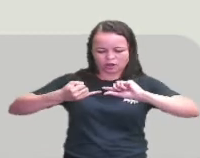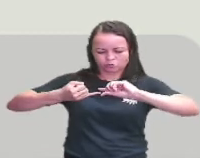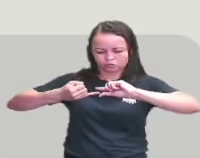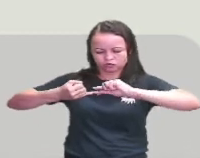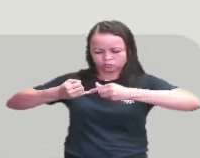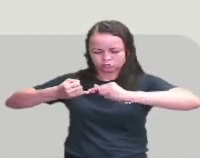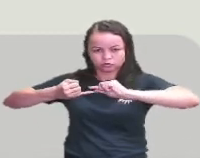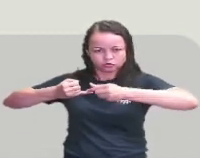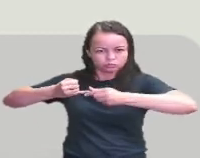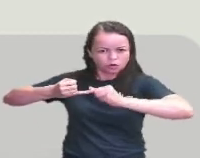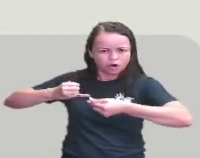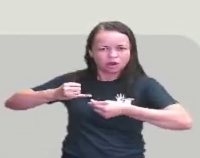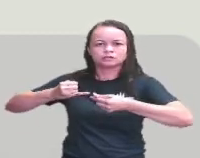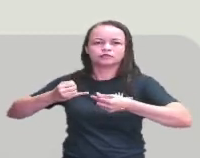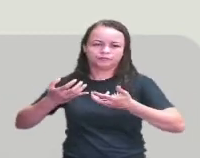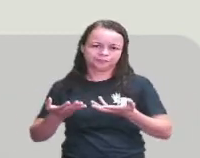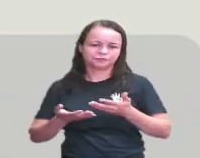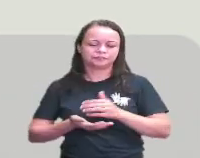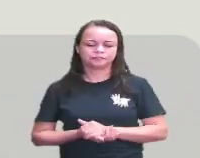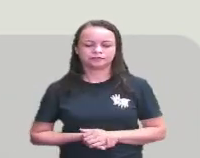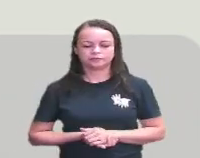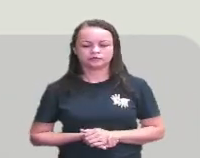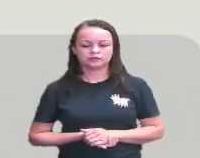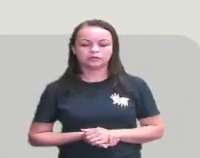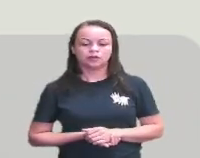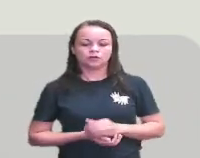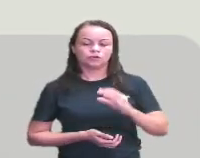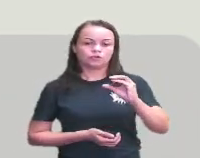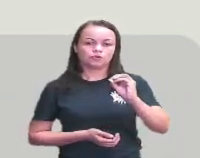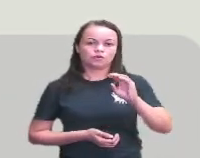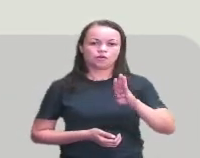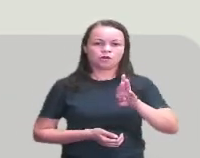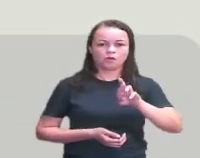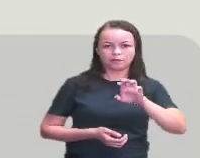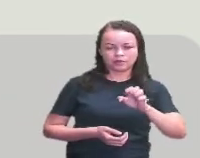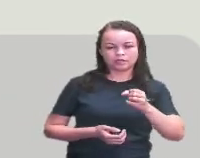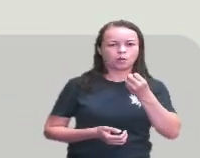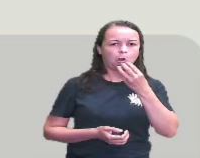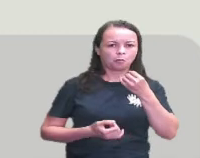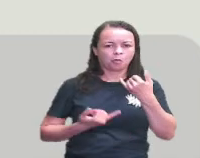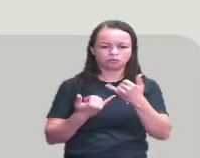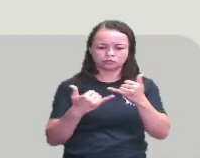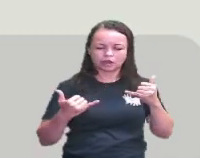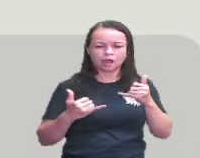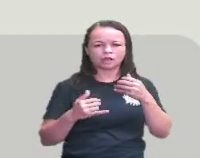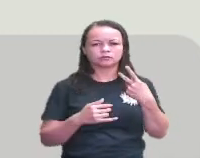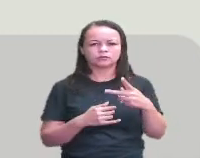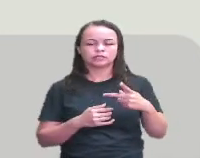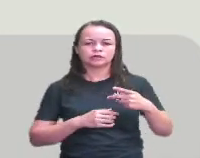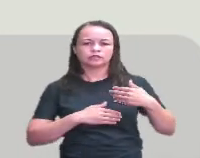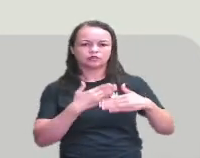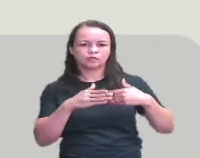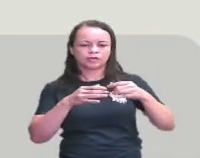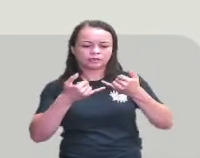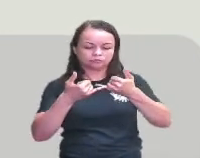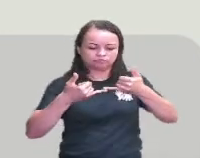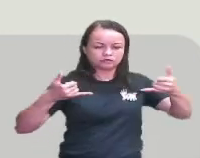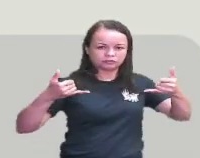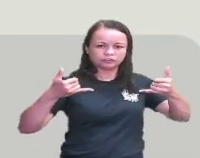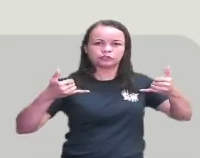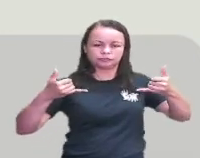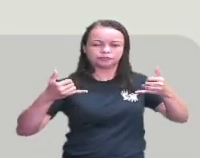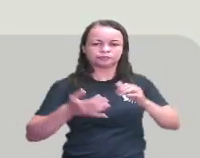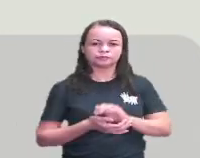acidentes. O cobre é um bom condutor elétrico e por isso é muito usado na fabricação de fios da rede elétrica.